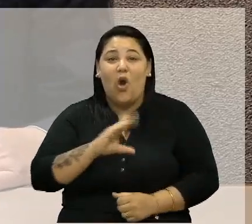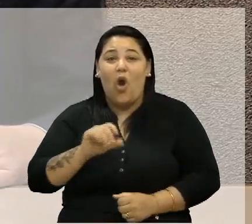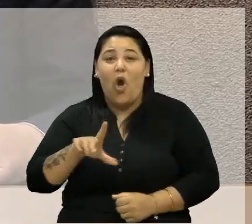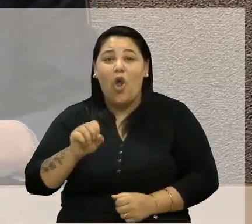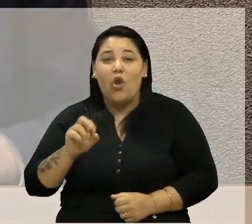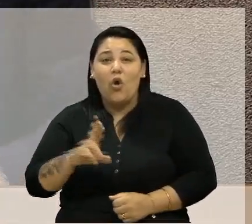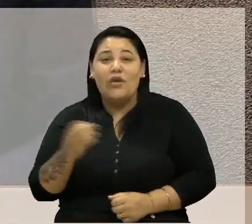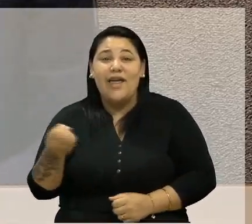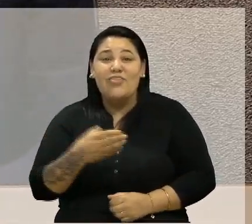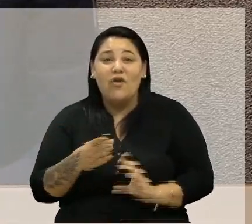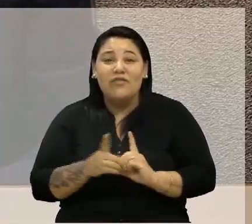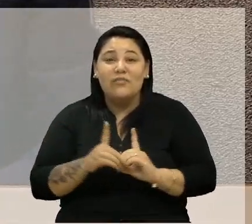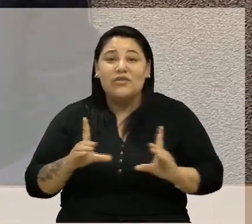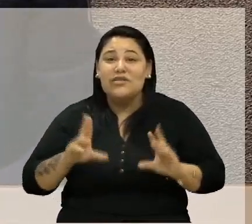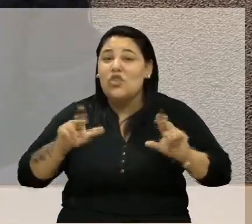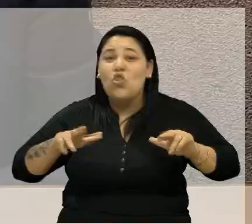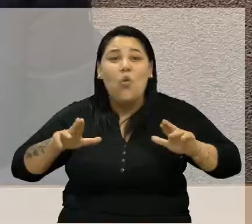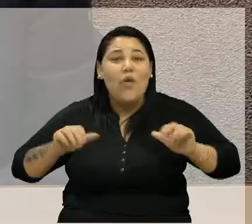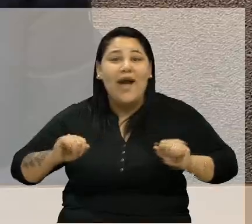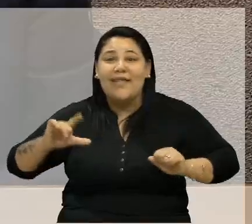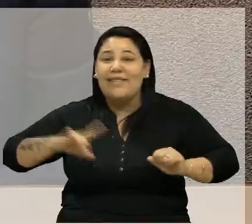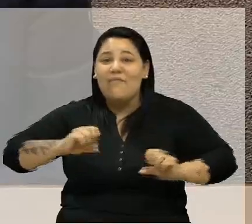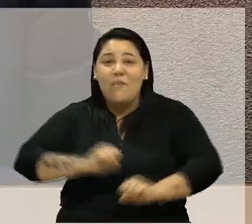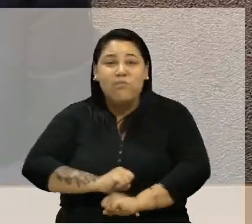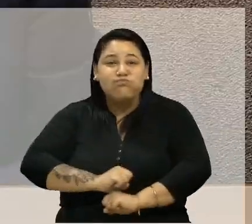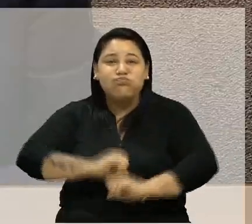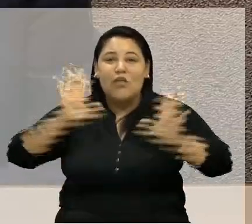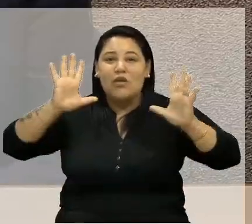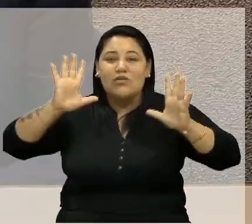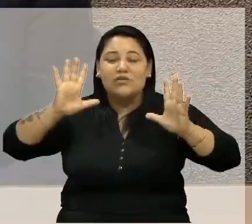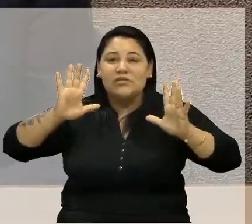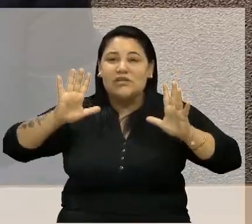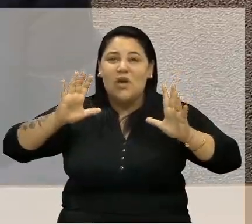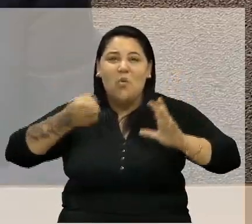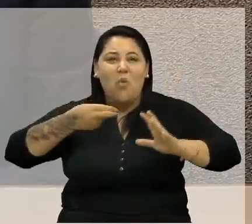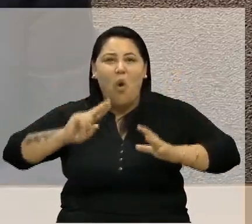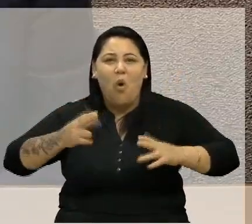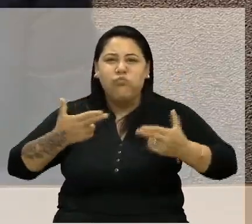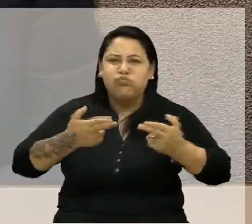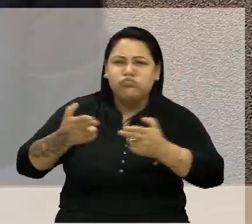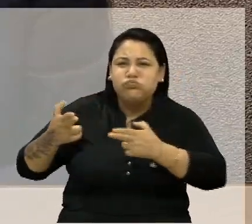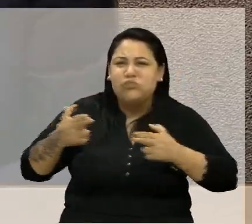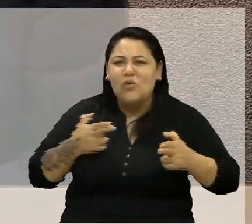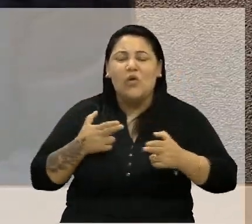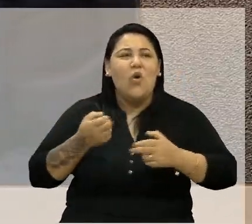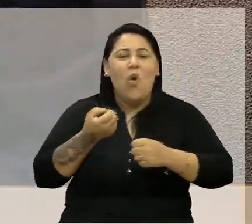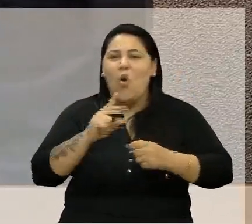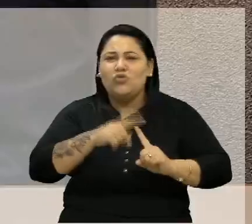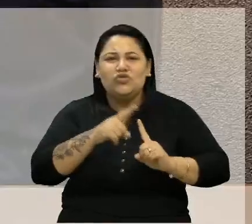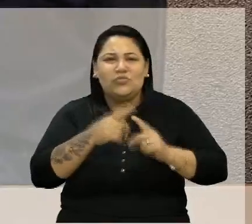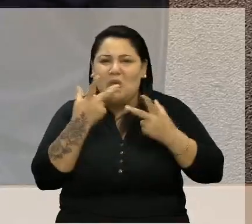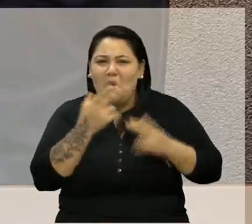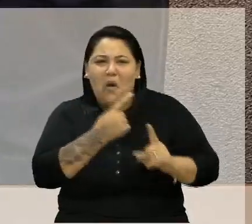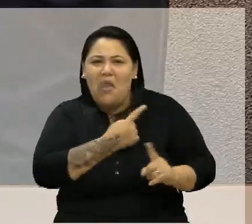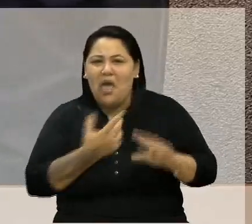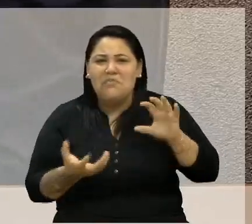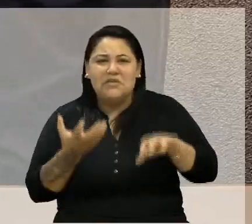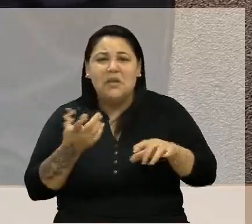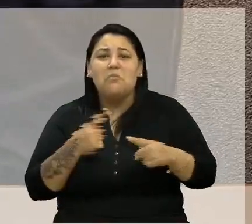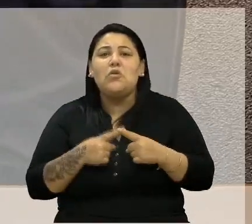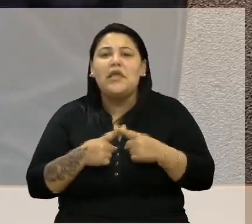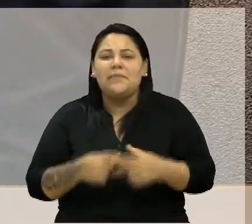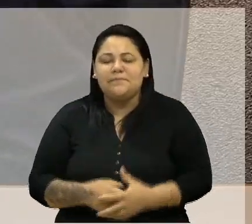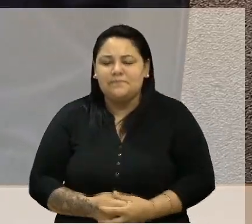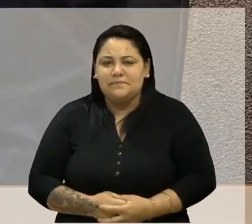nova democracia, nunca houve uma explosão de bomba ou atentado ou algum tipo desse tipo ali em Brasília. Por quê?